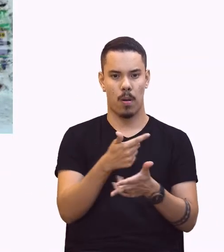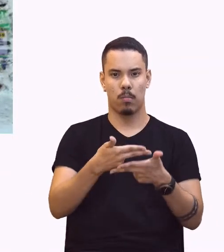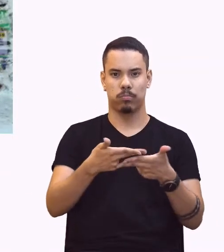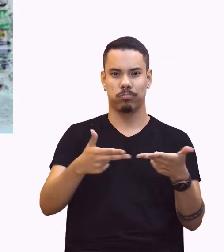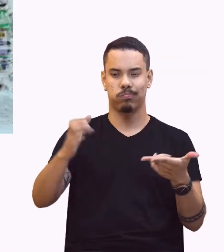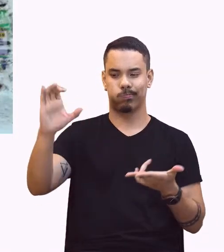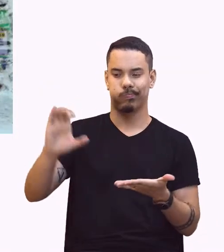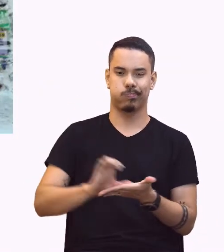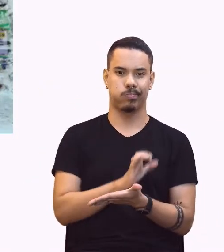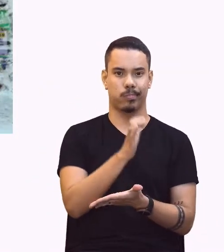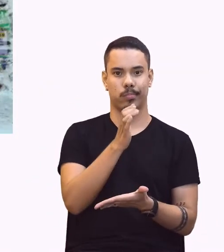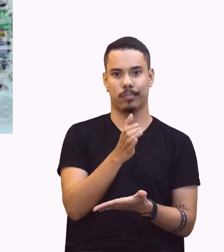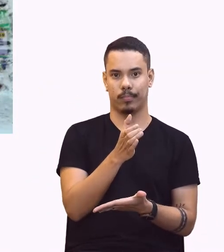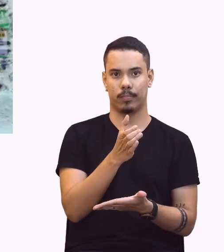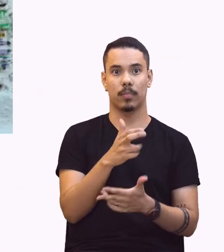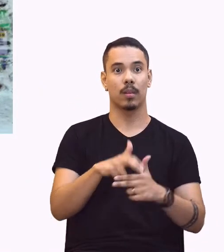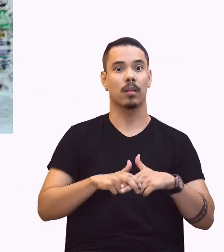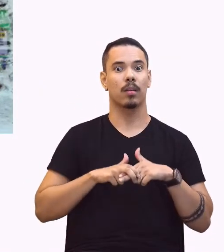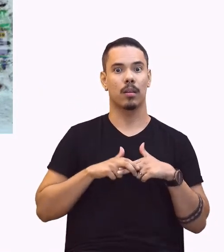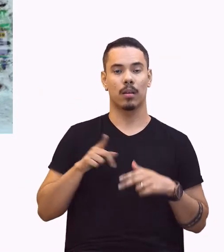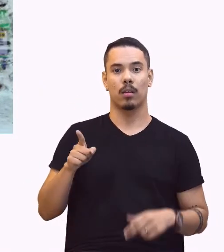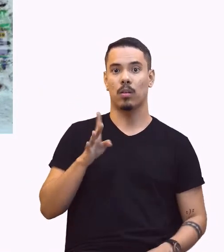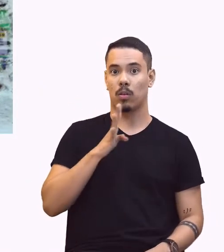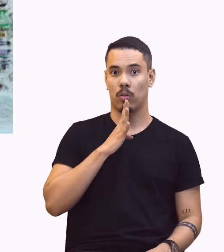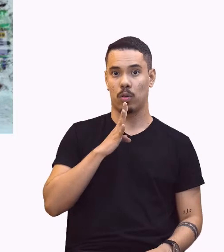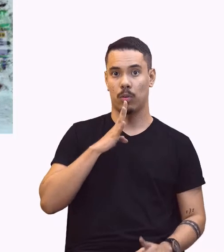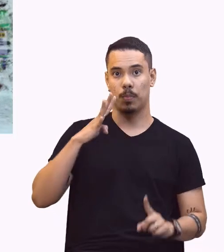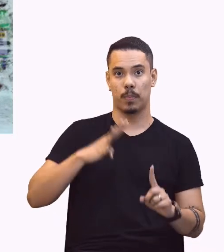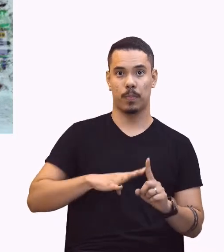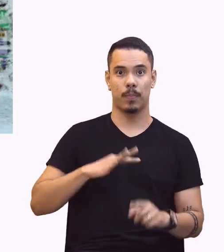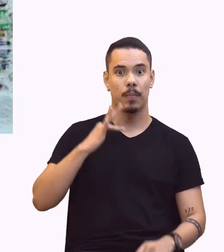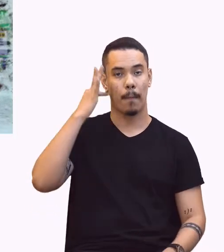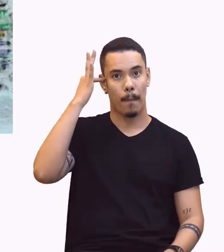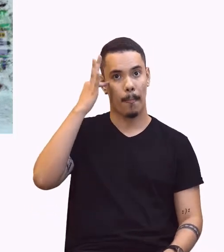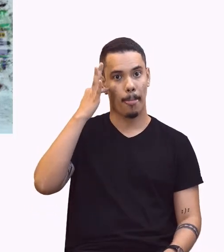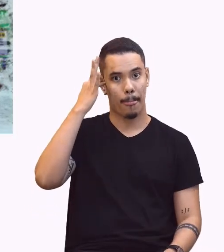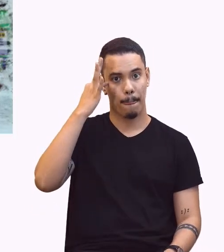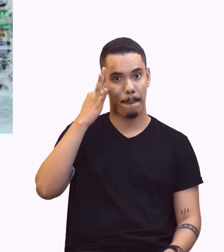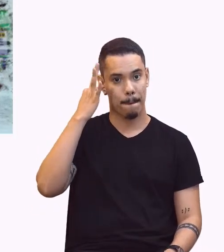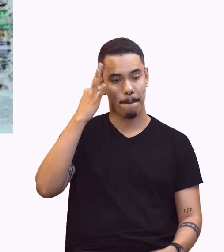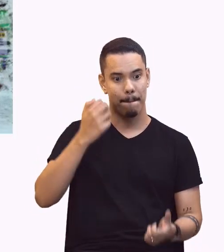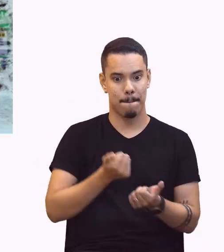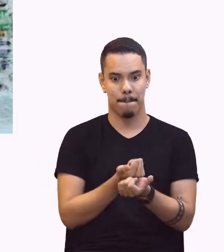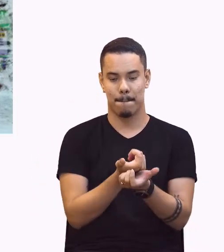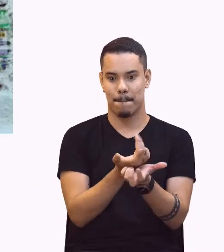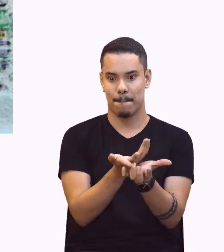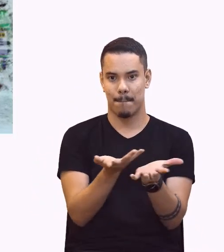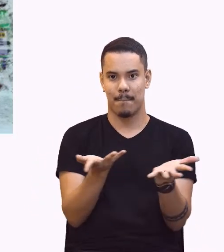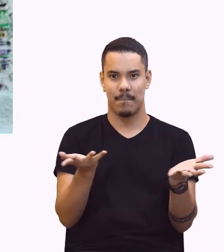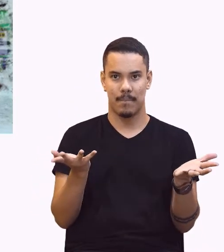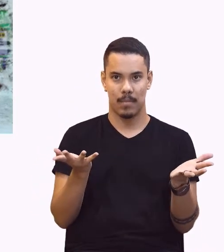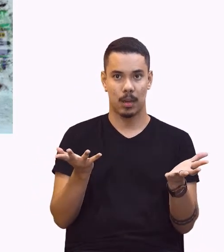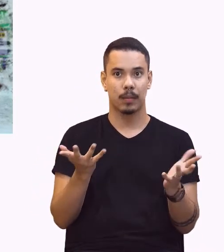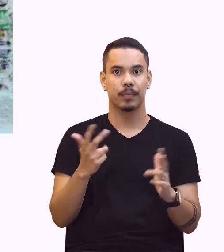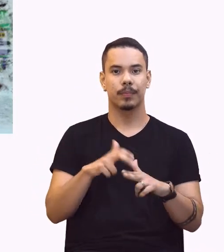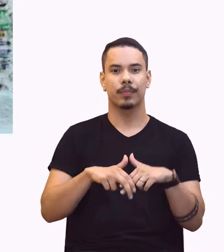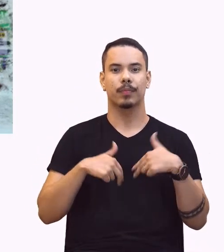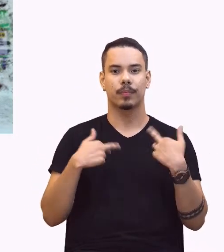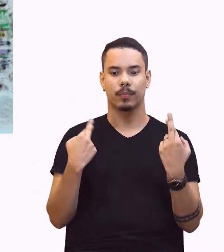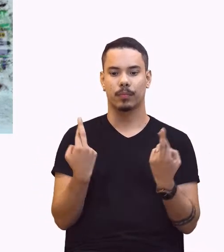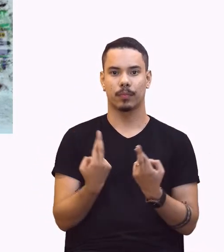Então, eles ficaram conhecidos como filósofos do jardim, por se